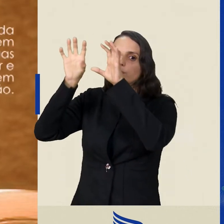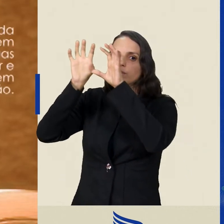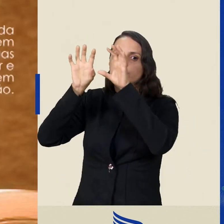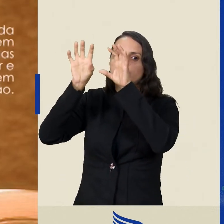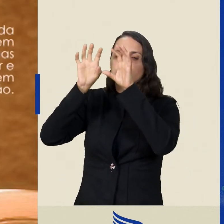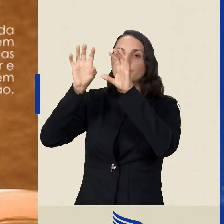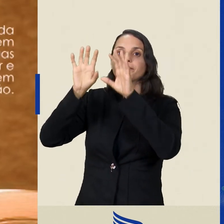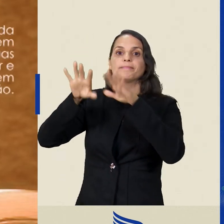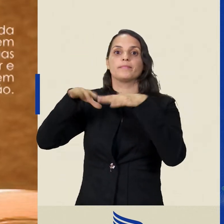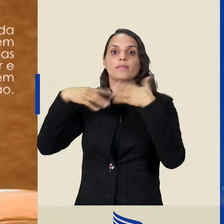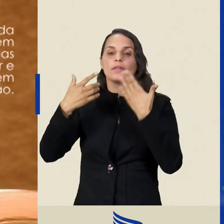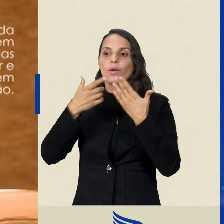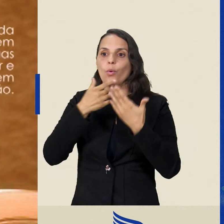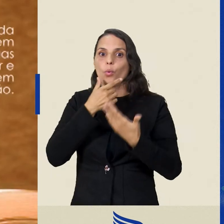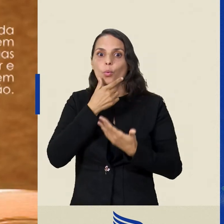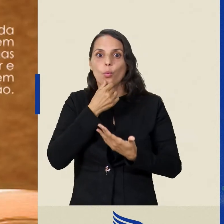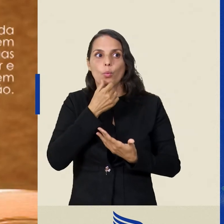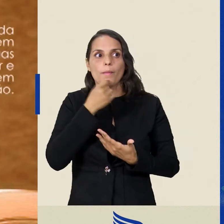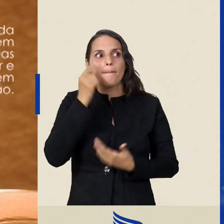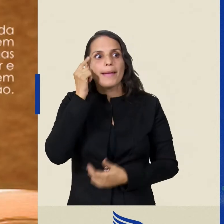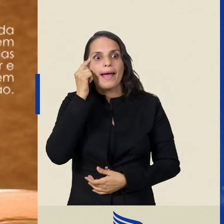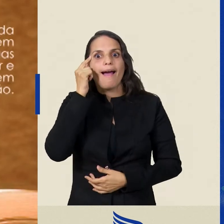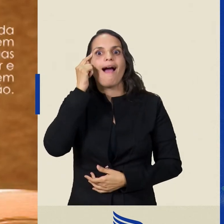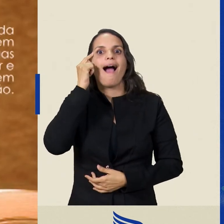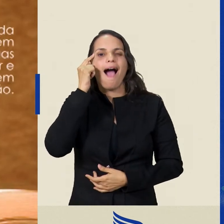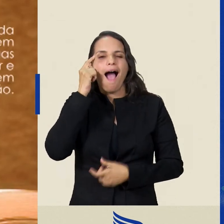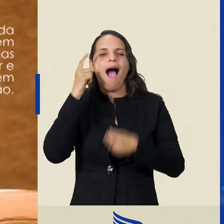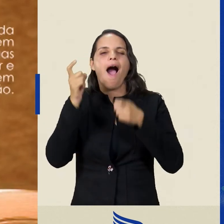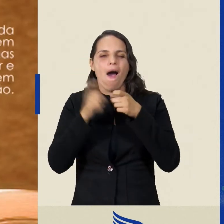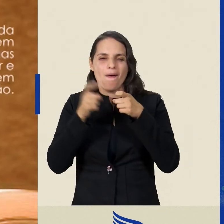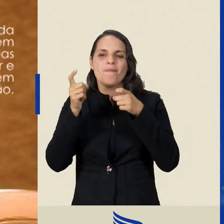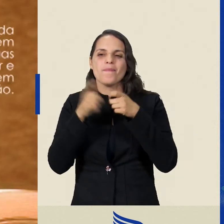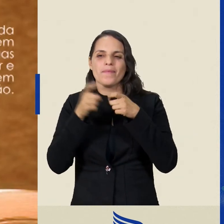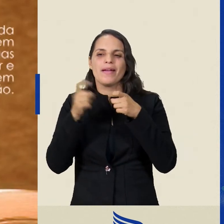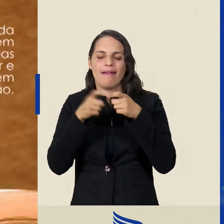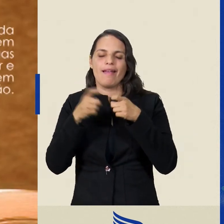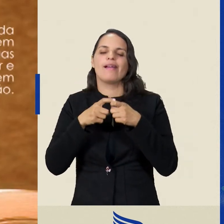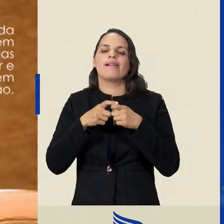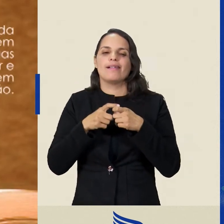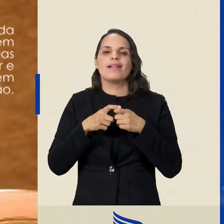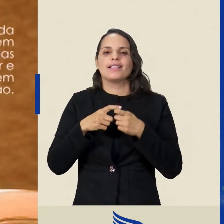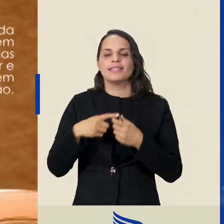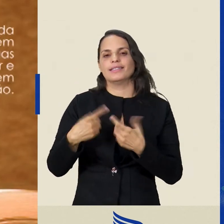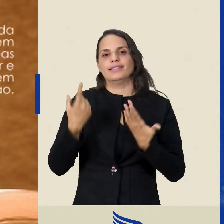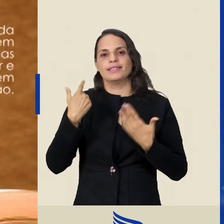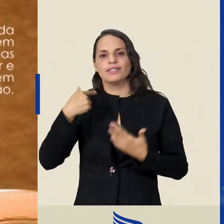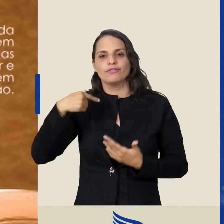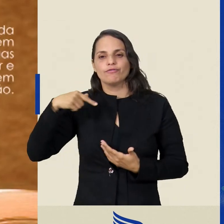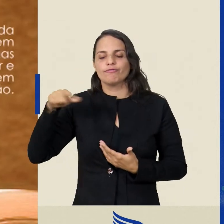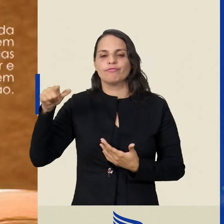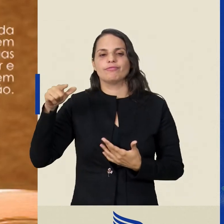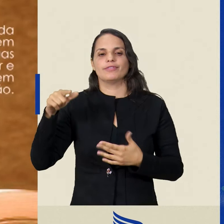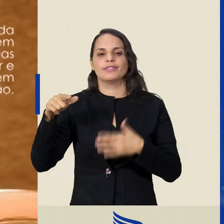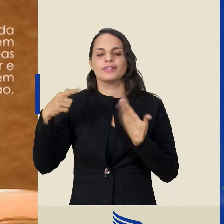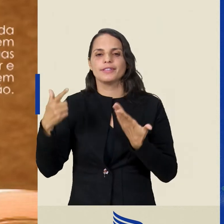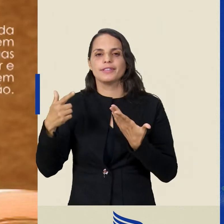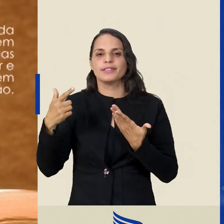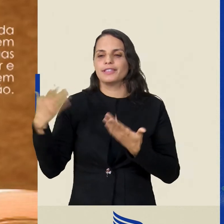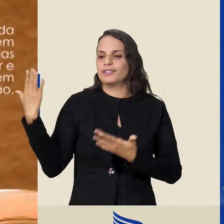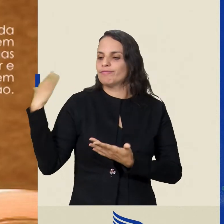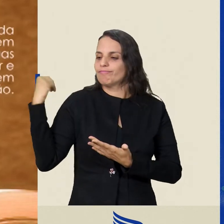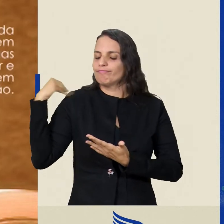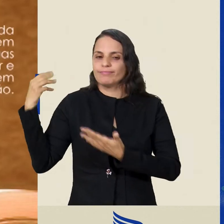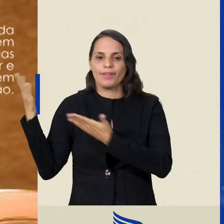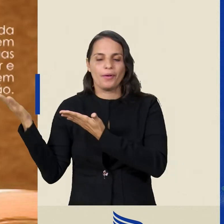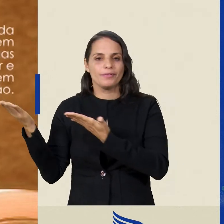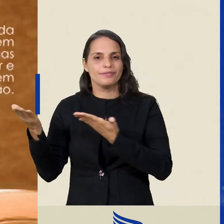Imediatamente, alguém pensou no Dr. Brown e em sua jactância. Ele foi